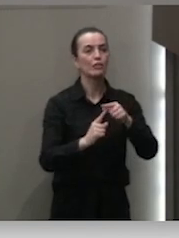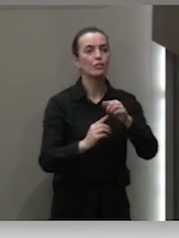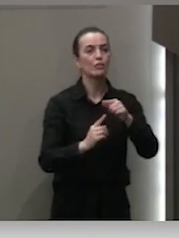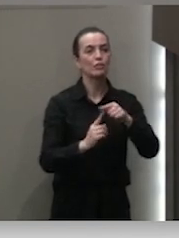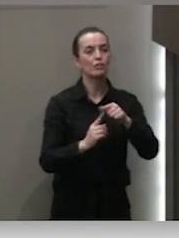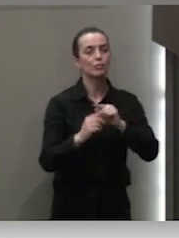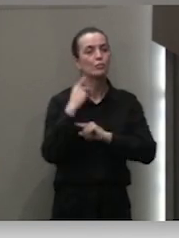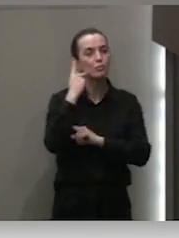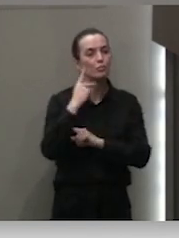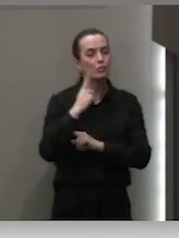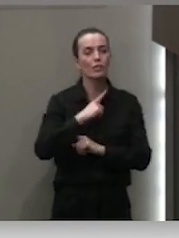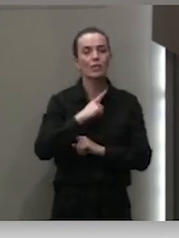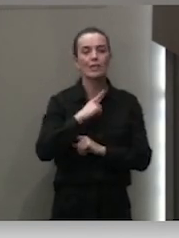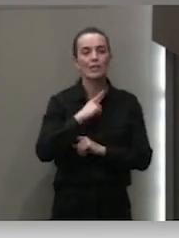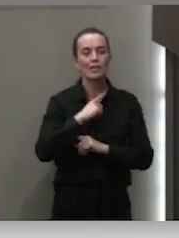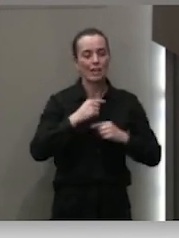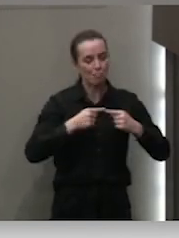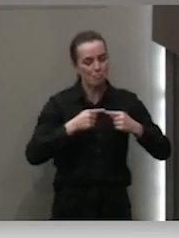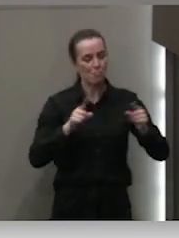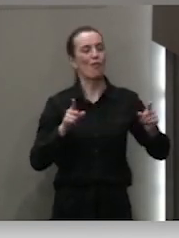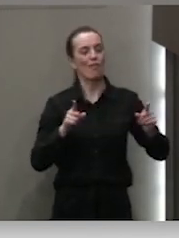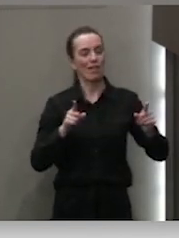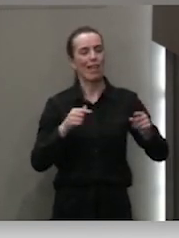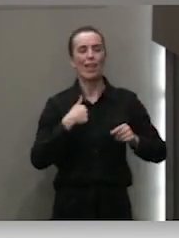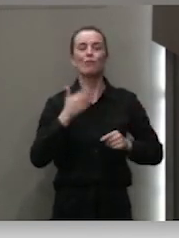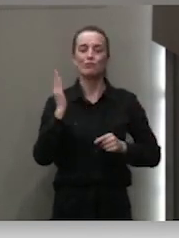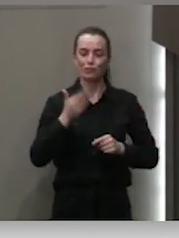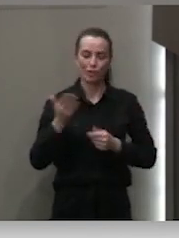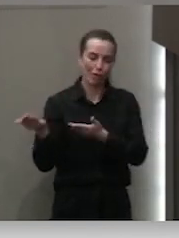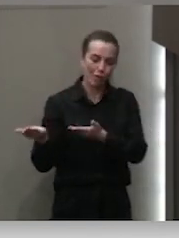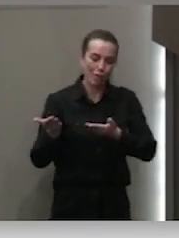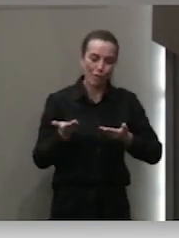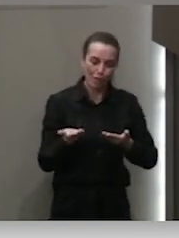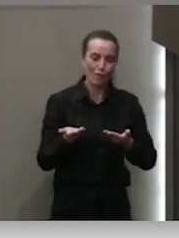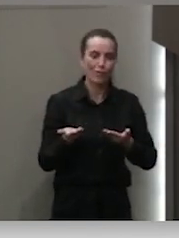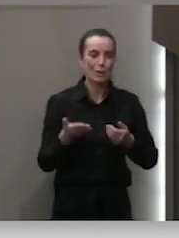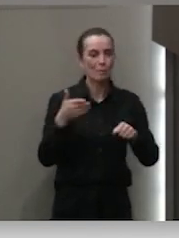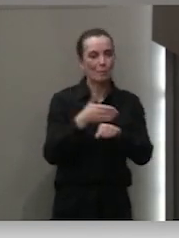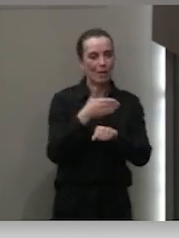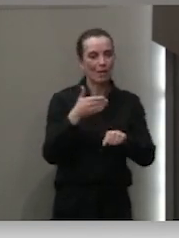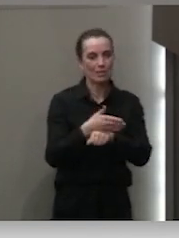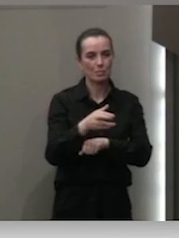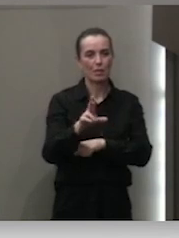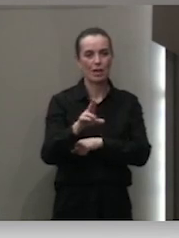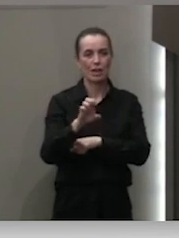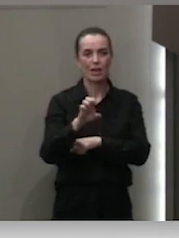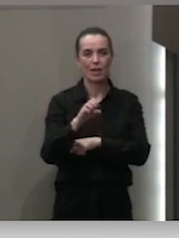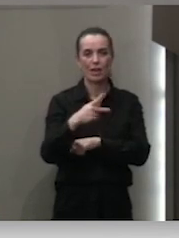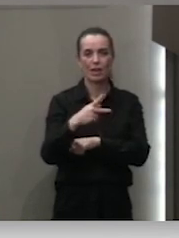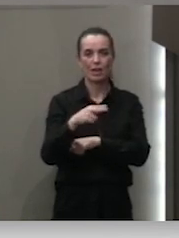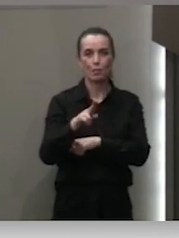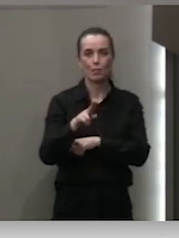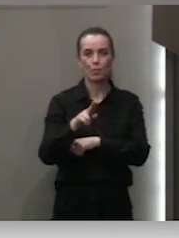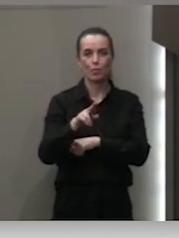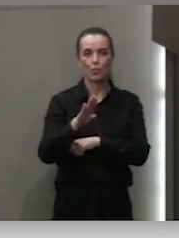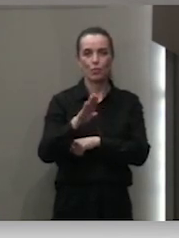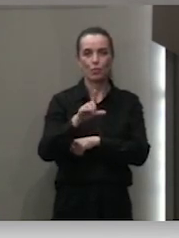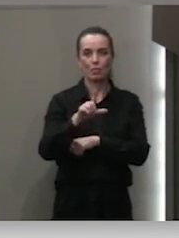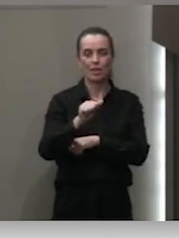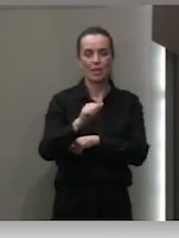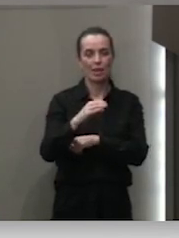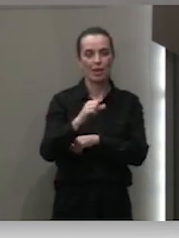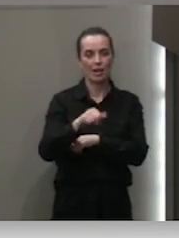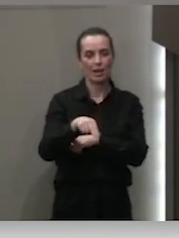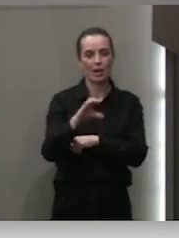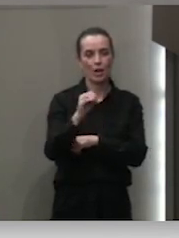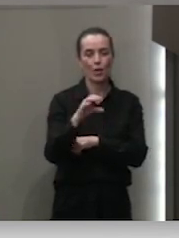partido já lhe fiz o convite oficialmente há muito tempo atrás para senhor Entrar no republicanos e qualquer partido de Passo Fundo